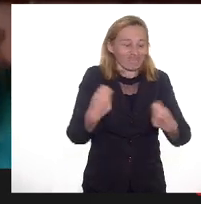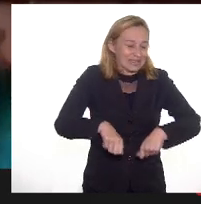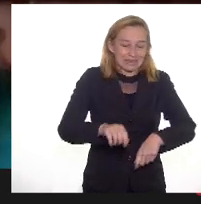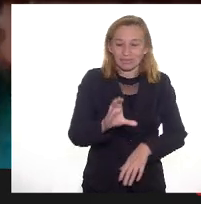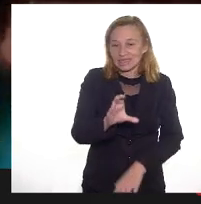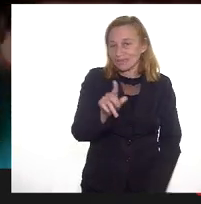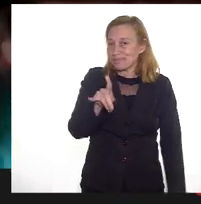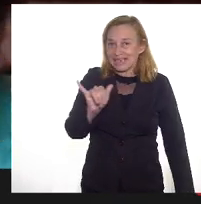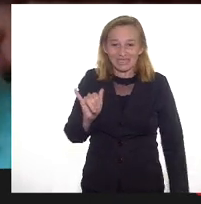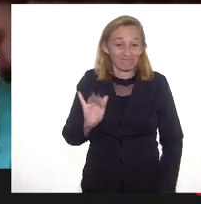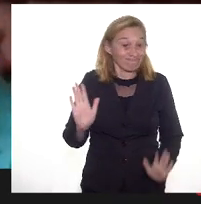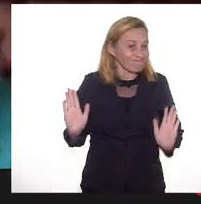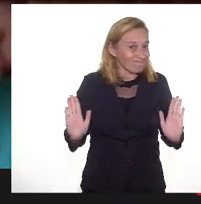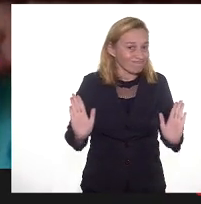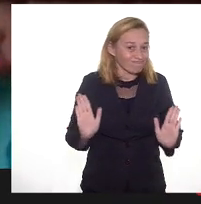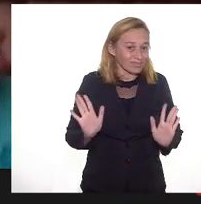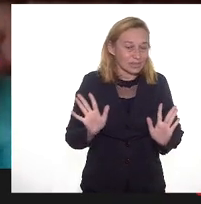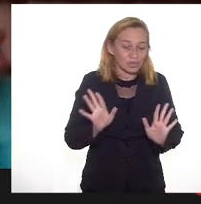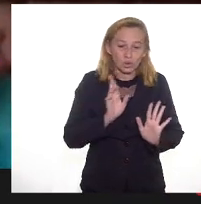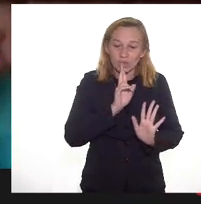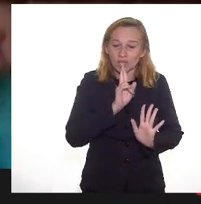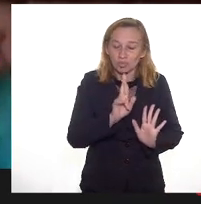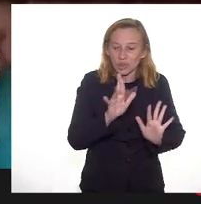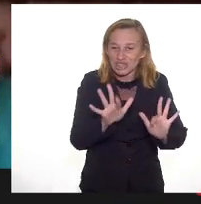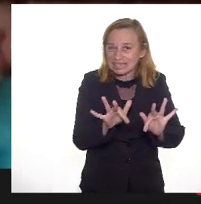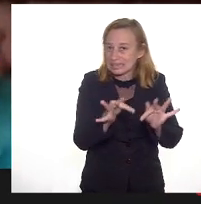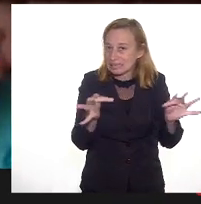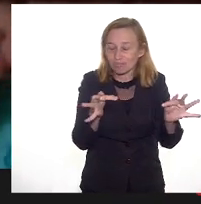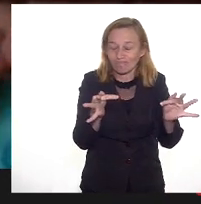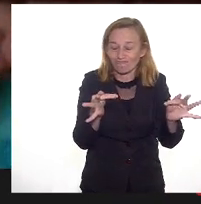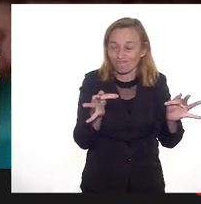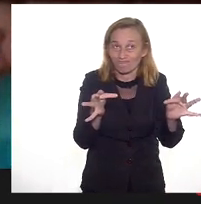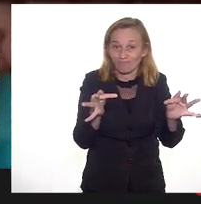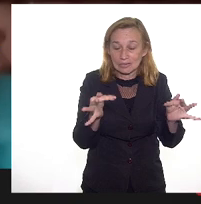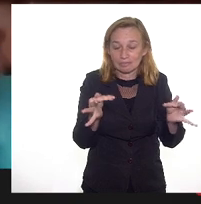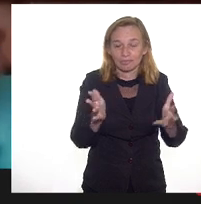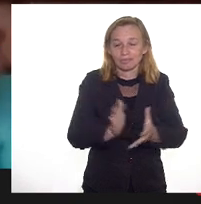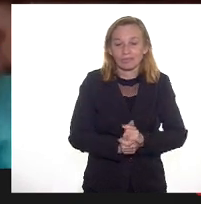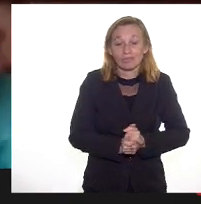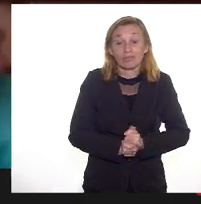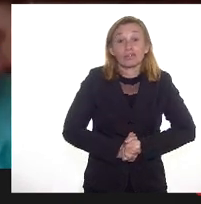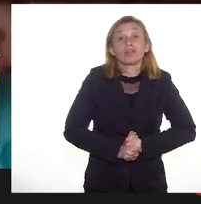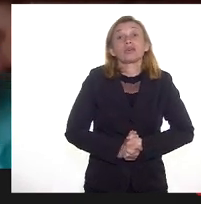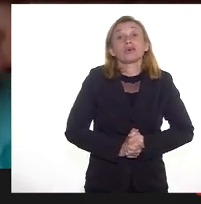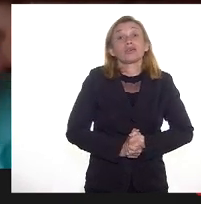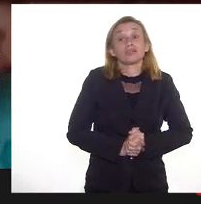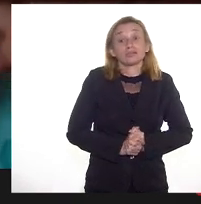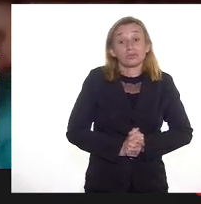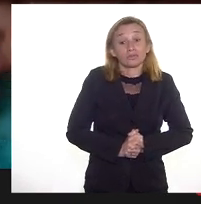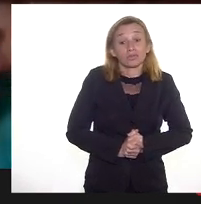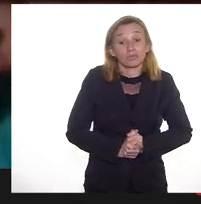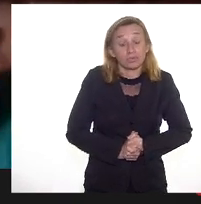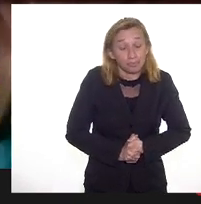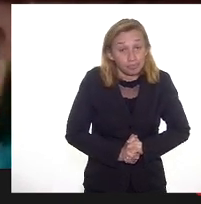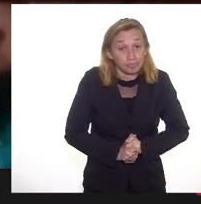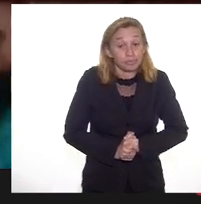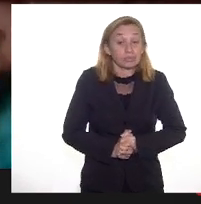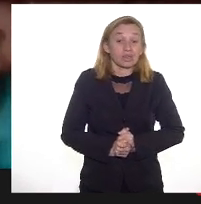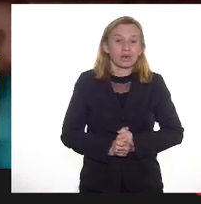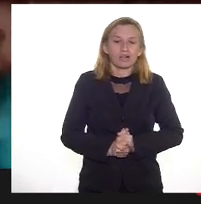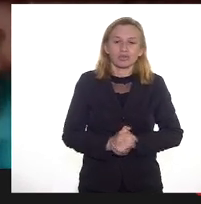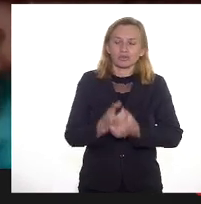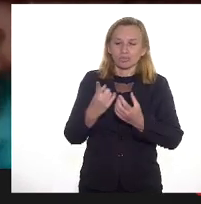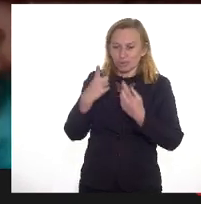CPI. Elas não são respostas simples de serem dadas. Nós estamos diante não de uma